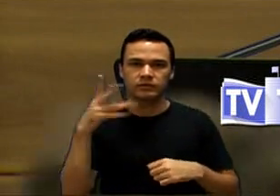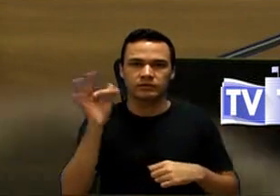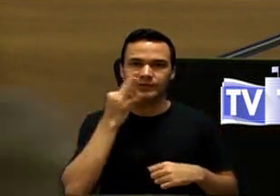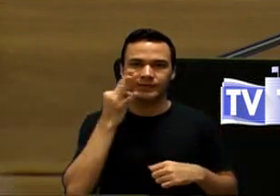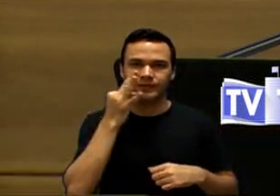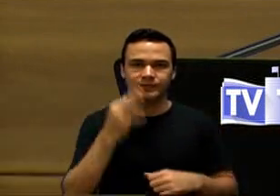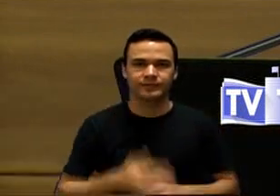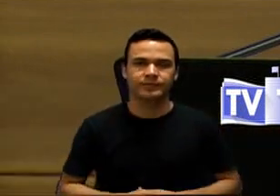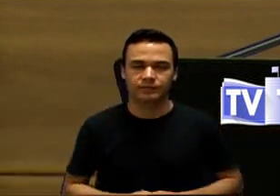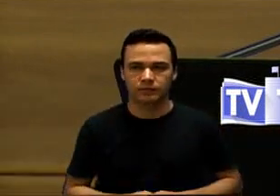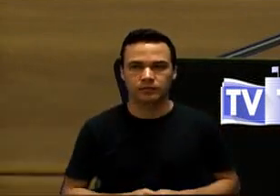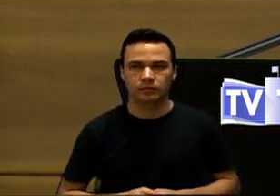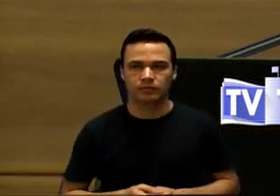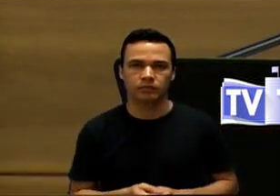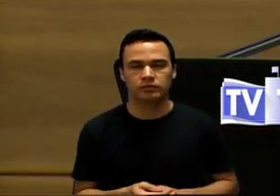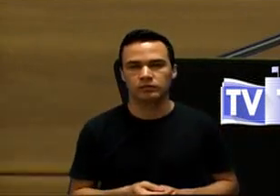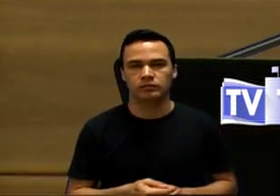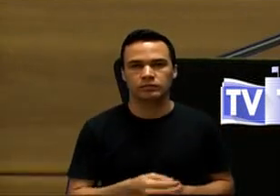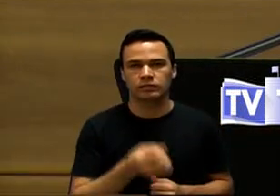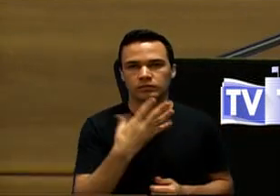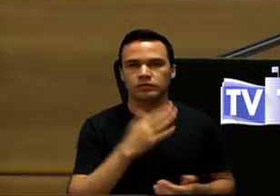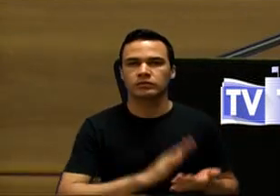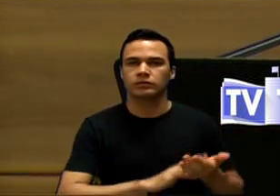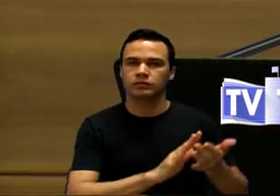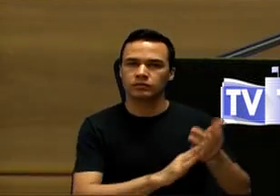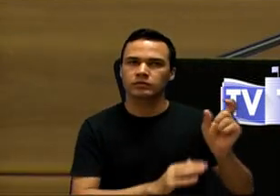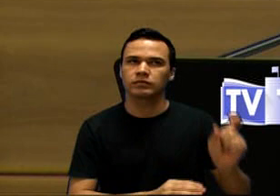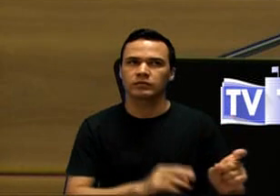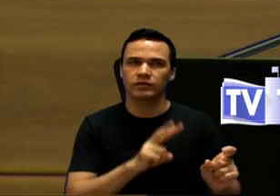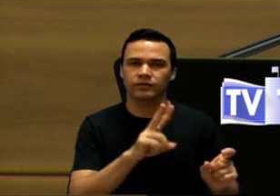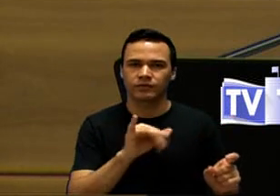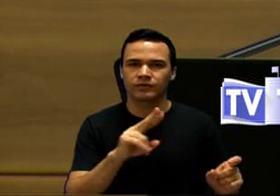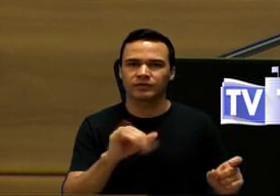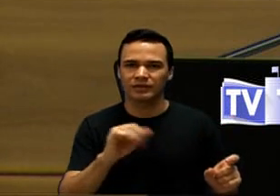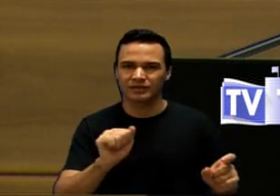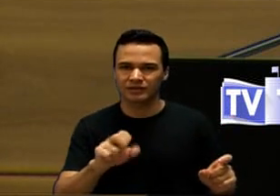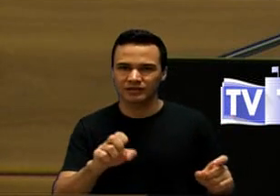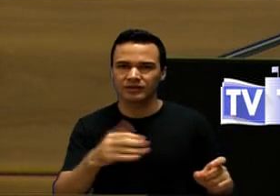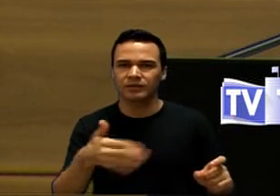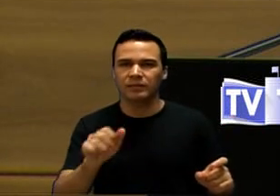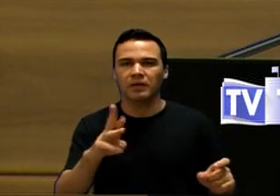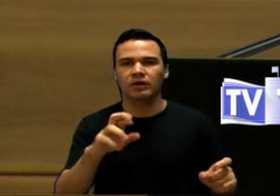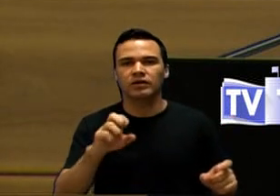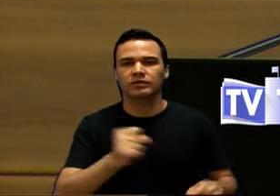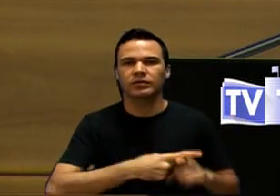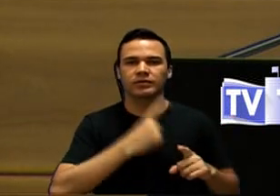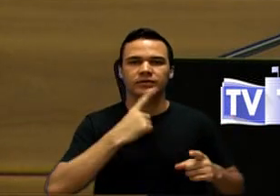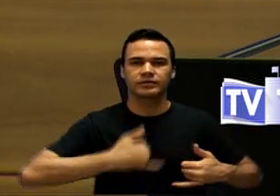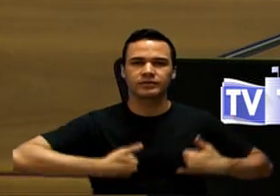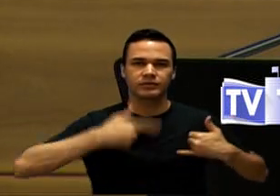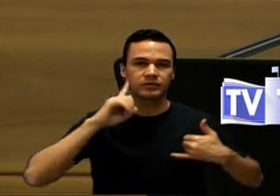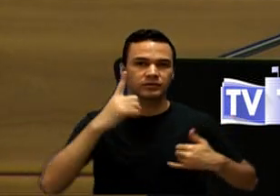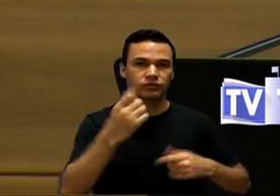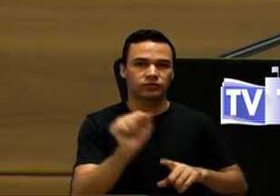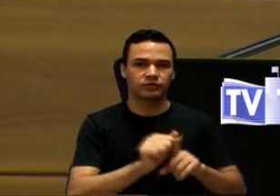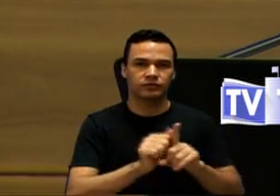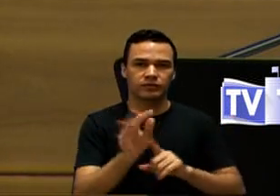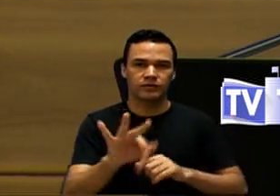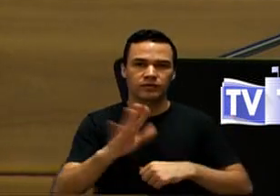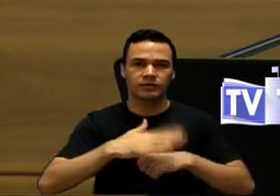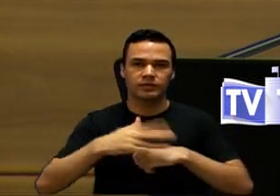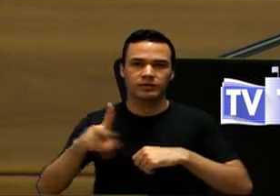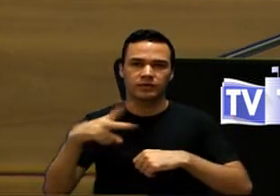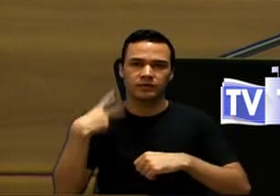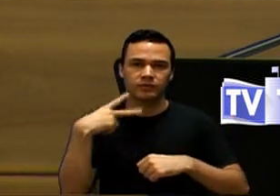Fernando Dini. Requerimento, voto de congratulações a Viviane Barro, pela passagem de sua data natalícia, comemorado no dia 18 de fevereiro, quem